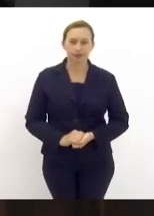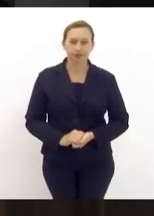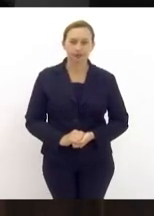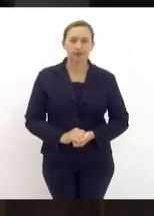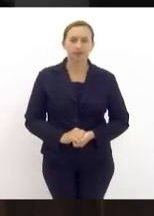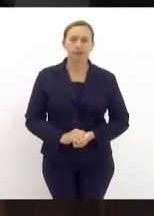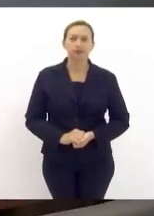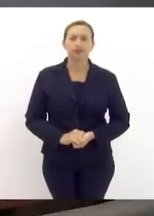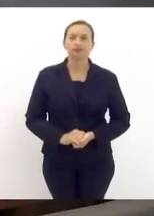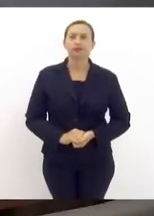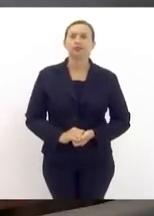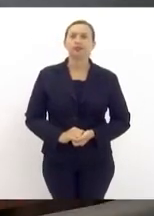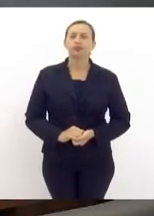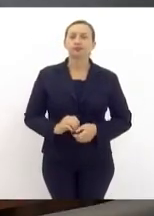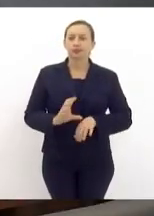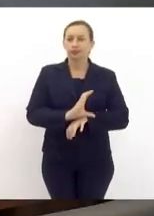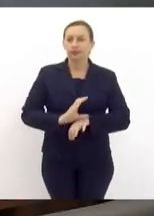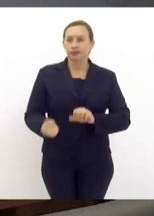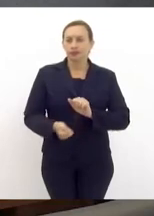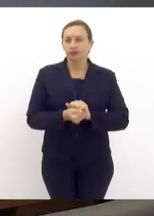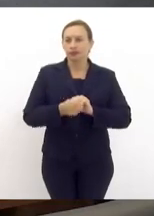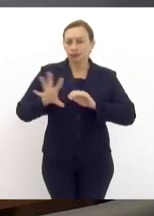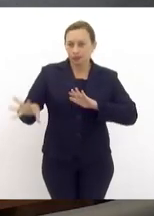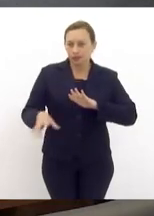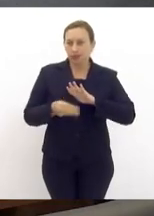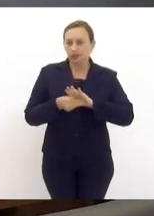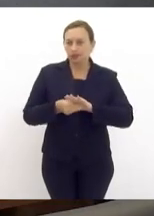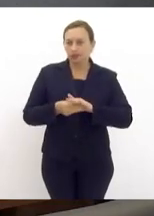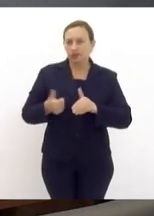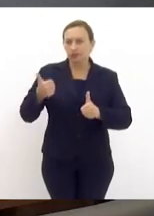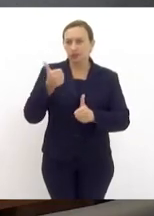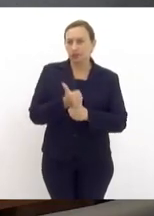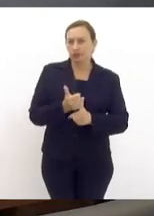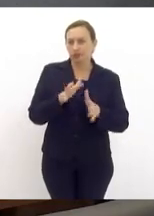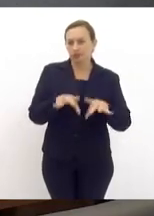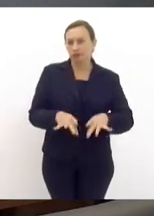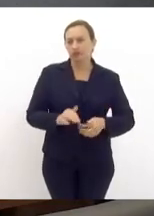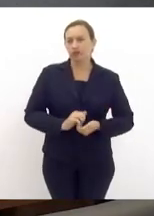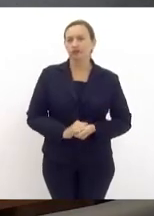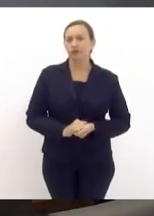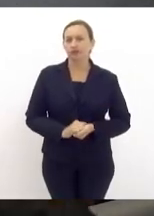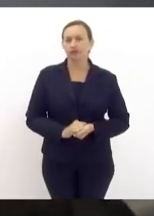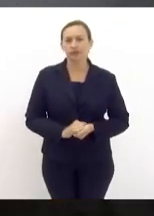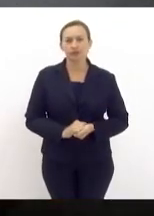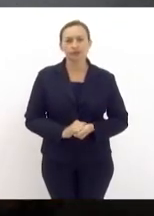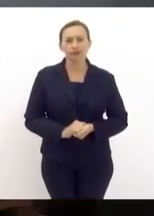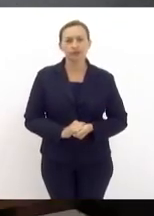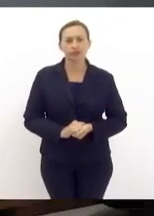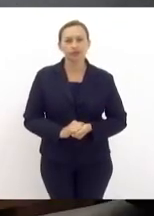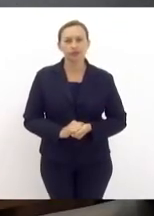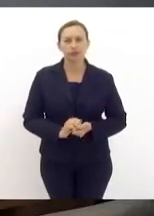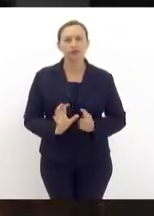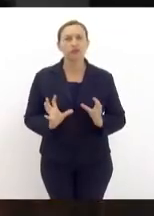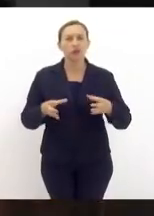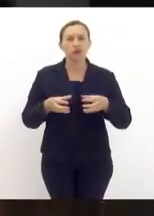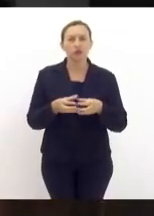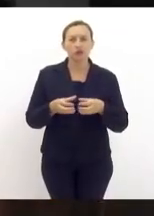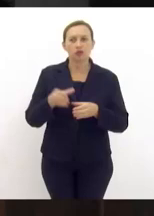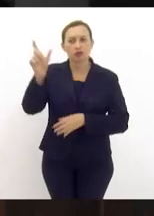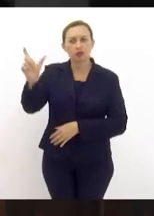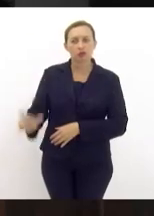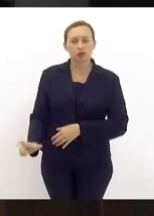Presidente, parecer é pela constitucionalidade com emendas, concluindo por substitutivo. Para emitir parecer pela Comissão da Pessoa